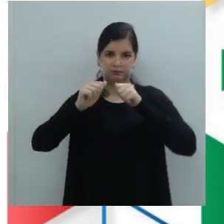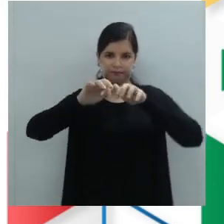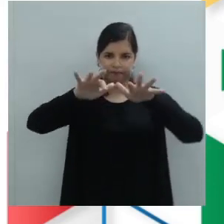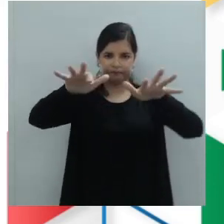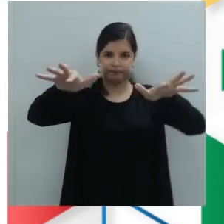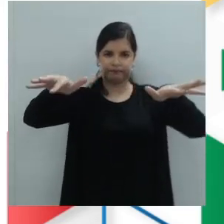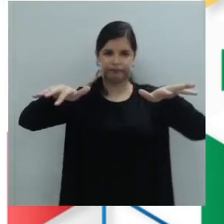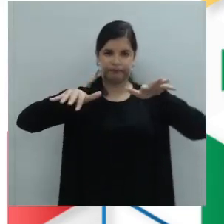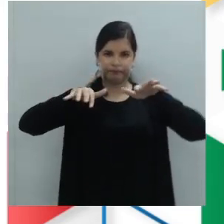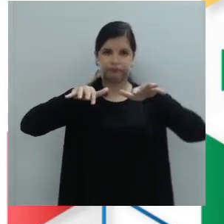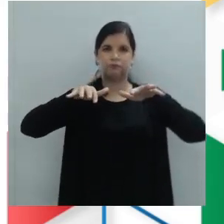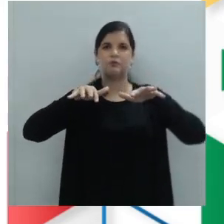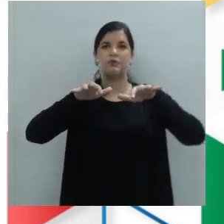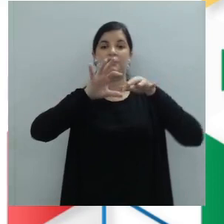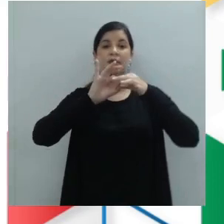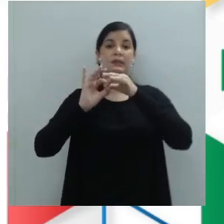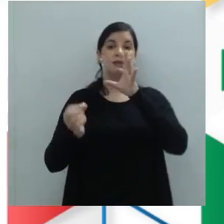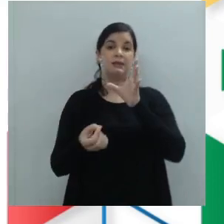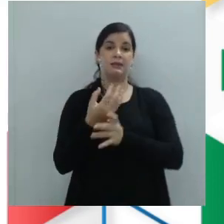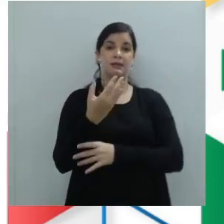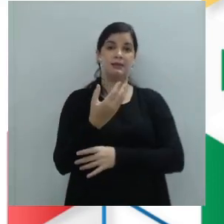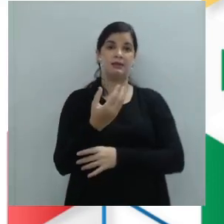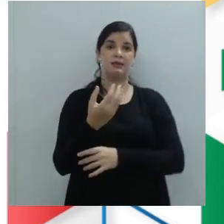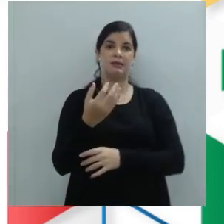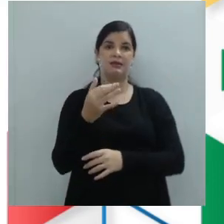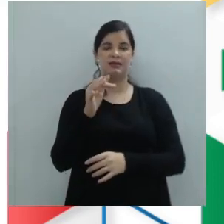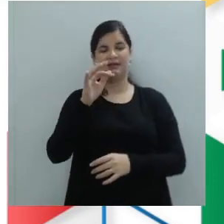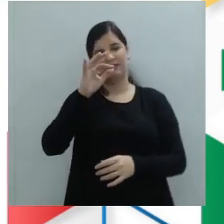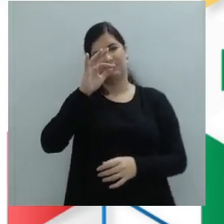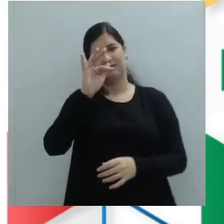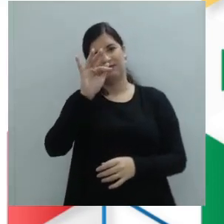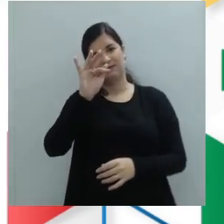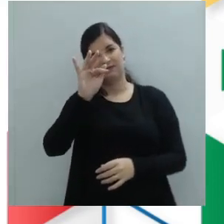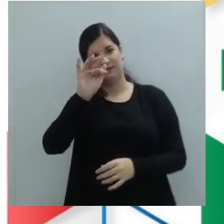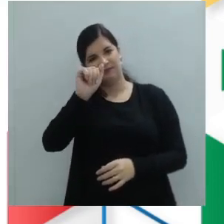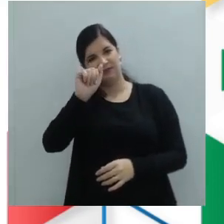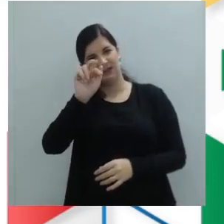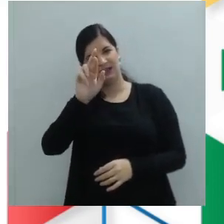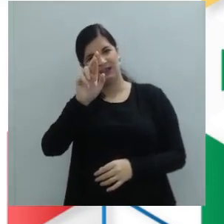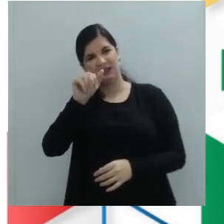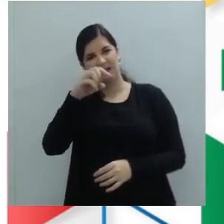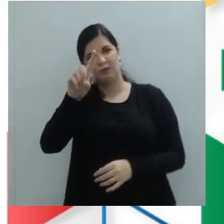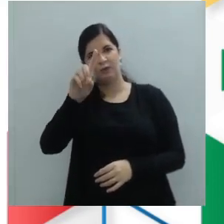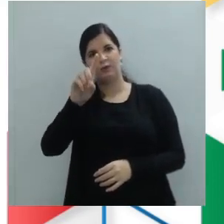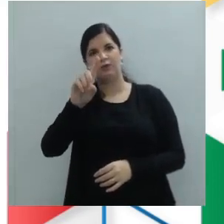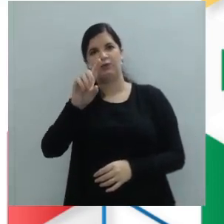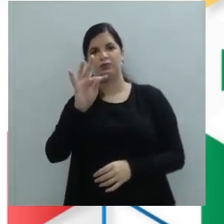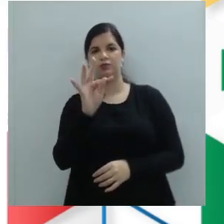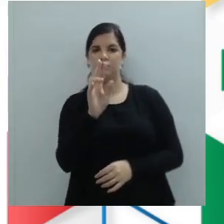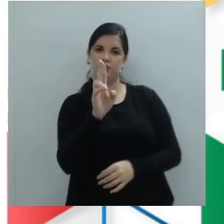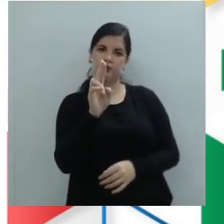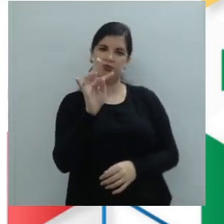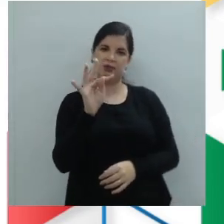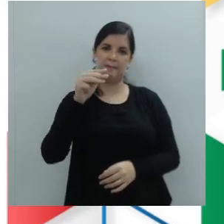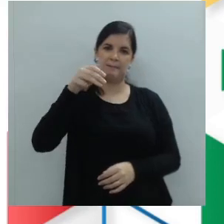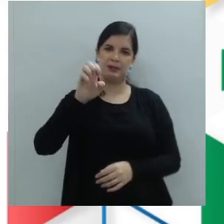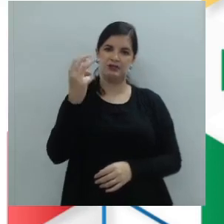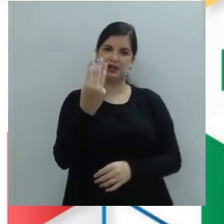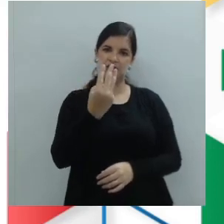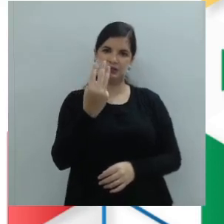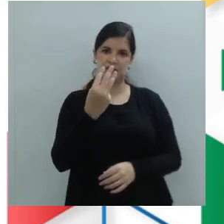prolongamento de uma fraternidade criada pelo faraó Tutamés III, em